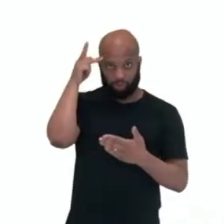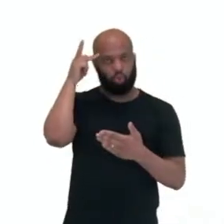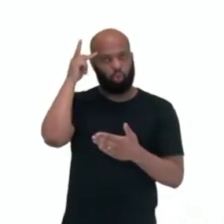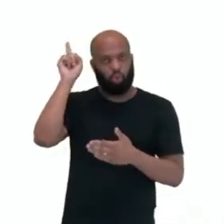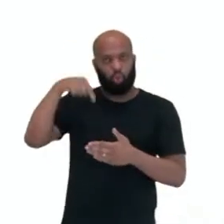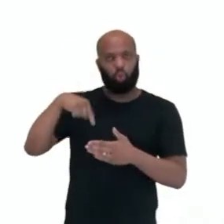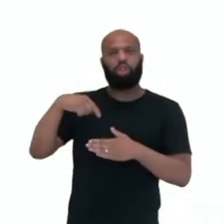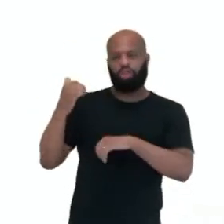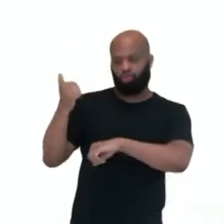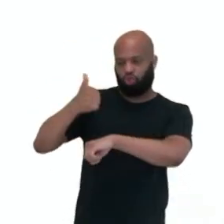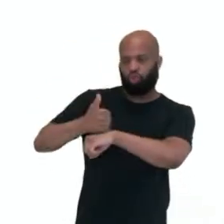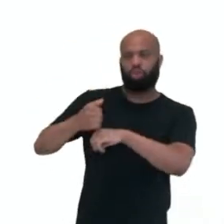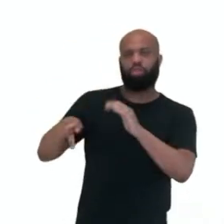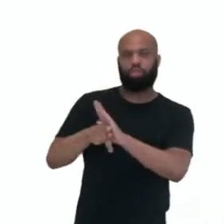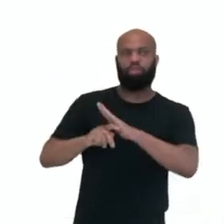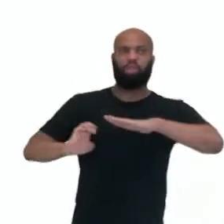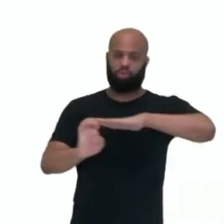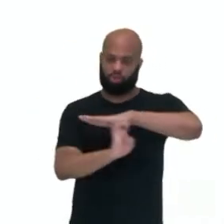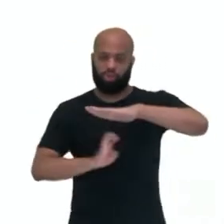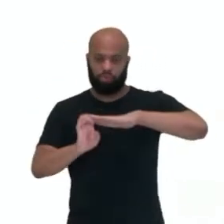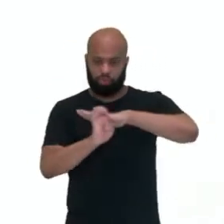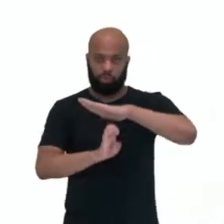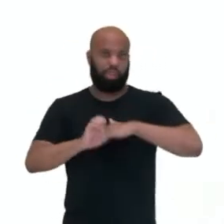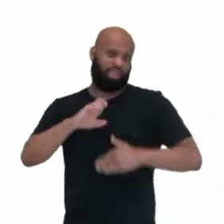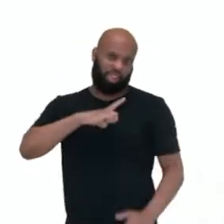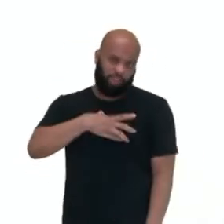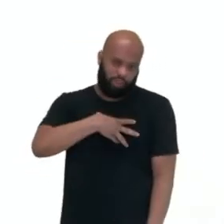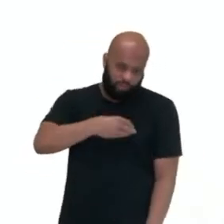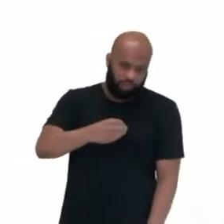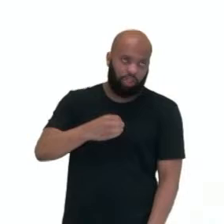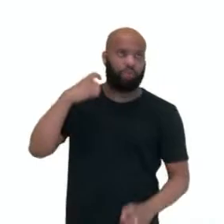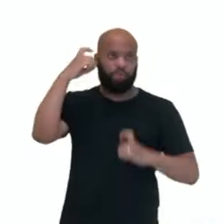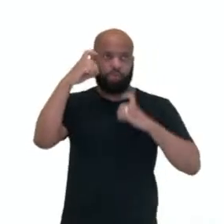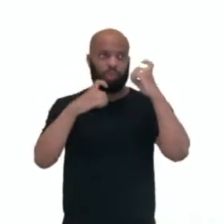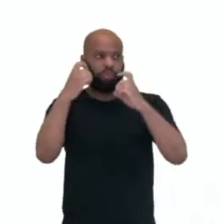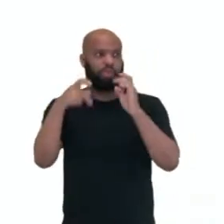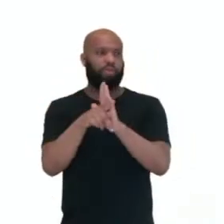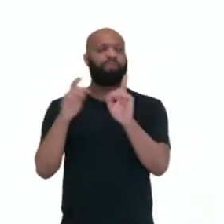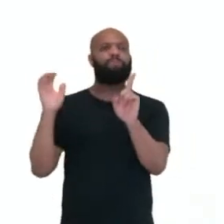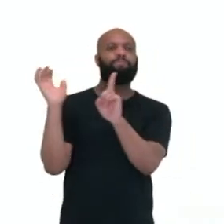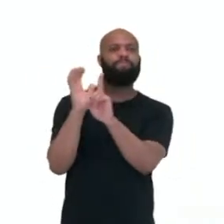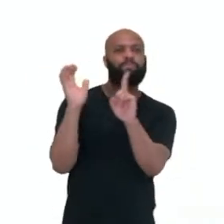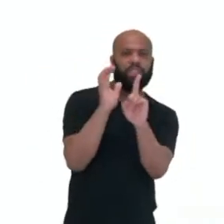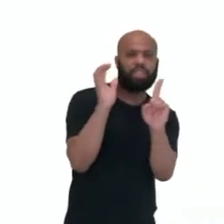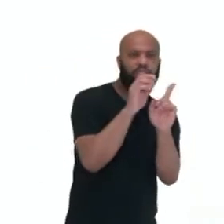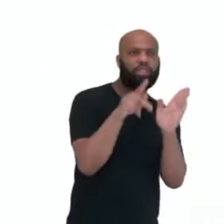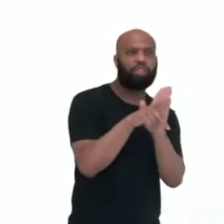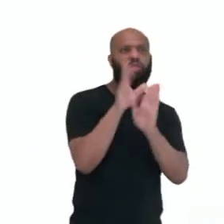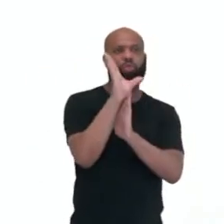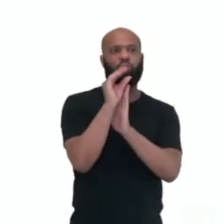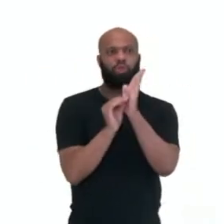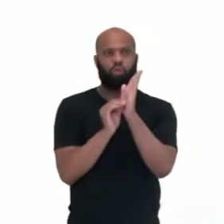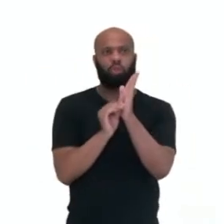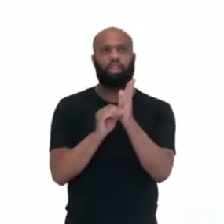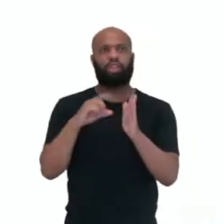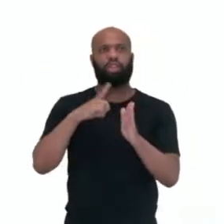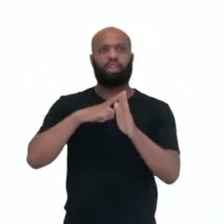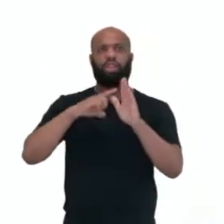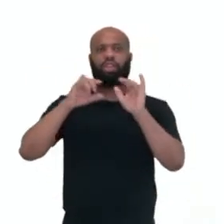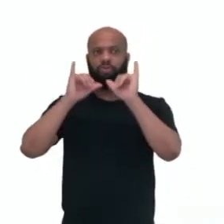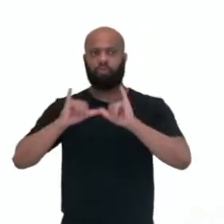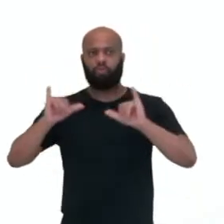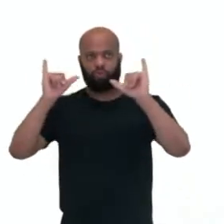mãe também, e preocupada com a influência da publicidade e dos conteúdos da mídia